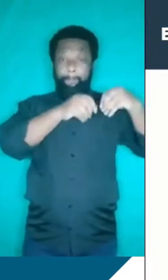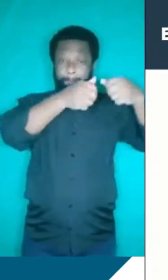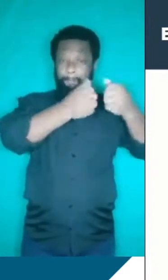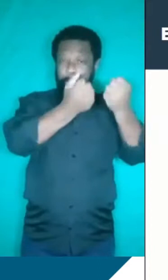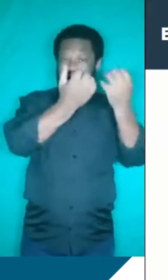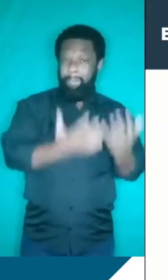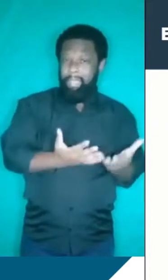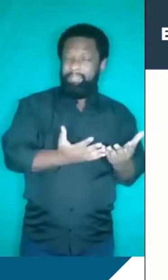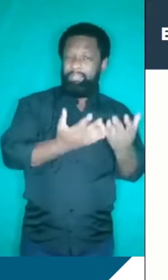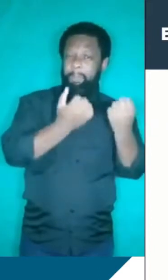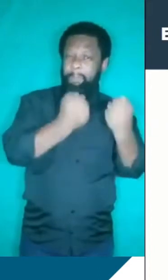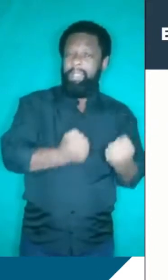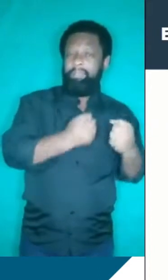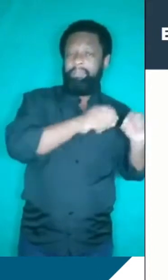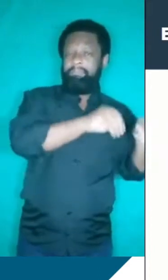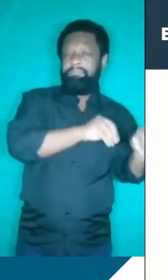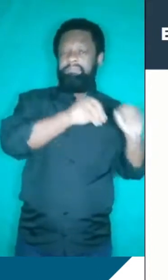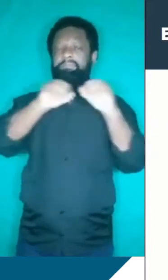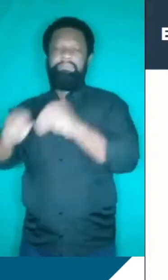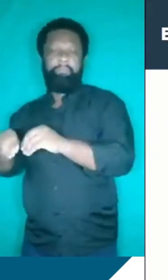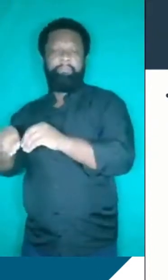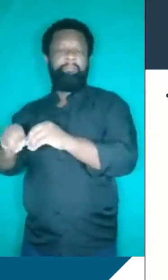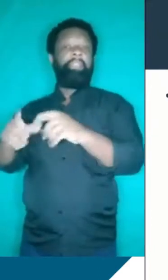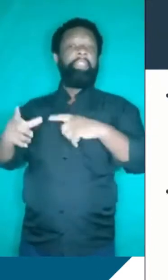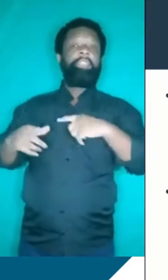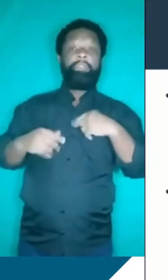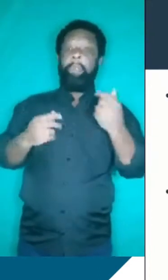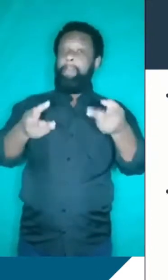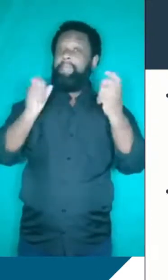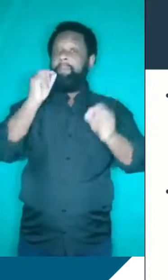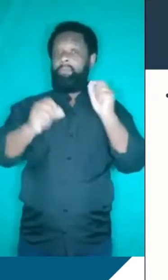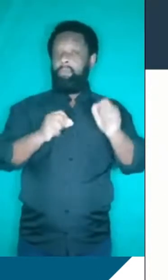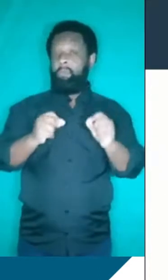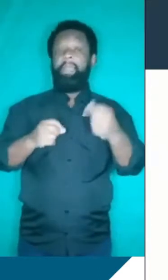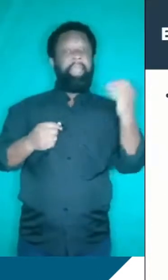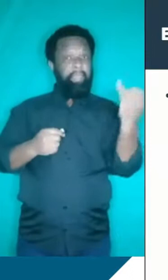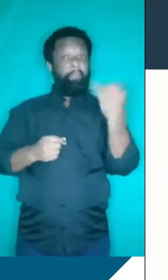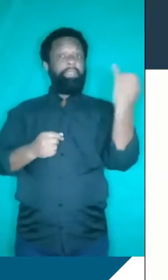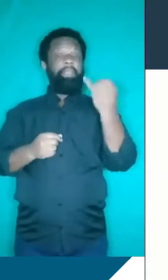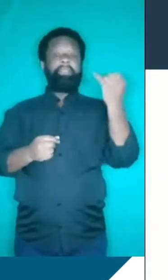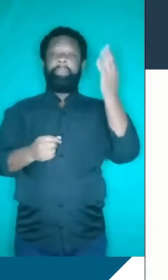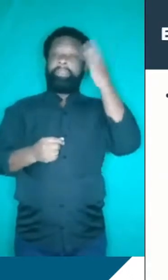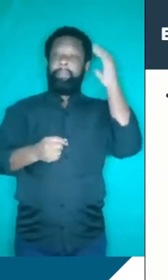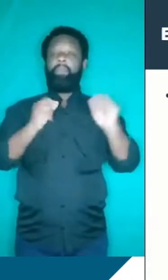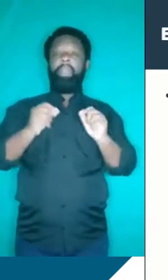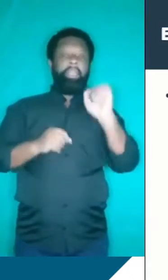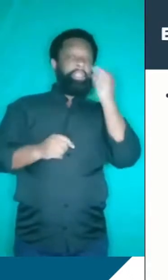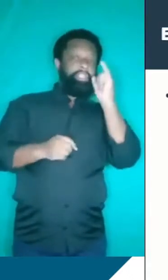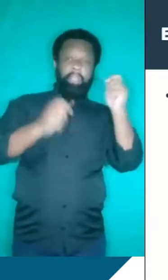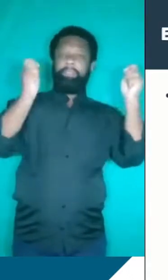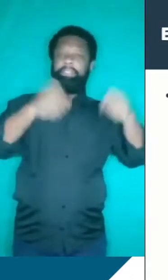um deslocamento H, por exemplo. Tudo bem? E isso fica nítido e é importante para a gente falar sobre a